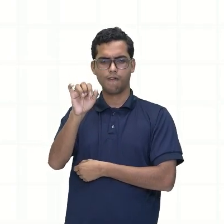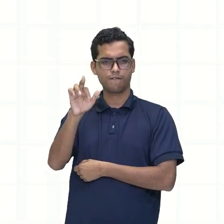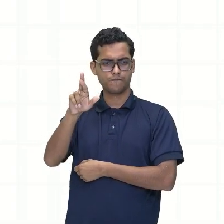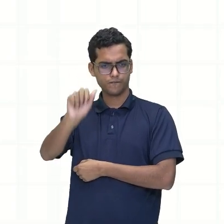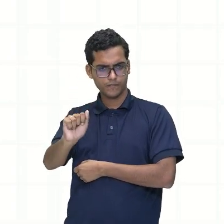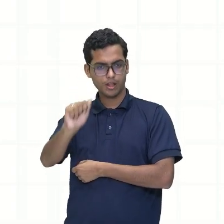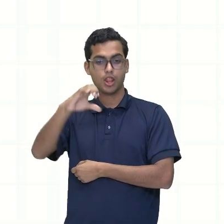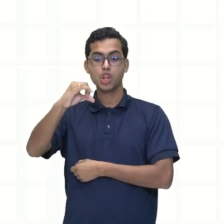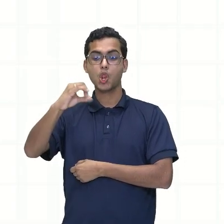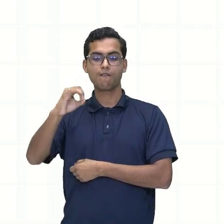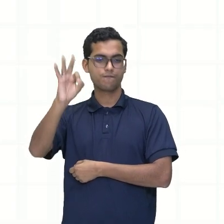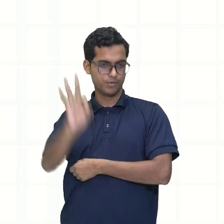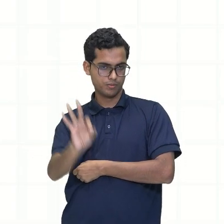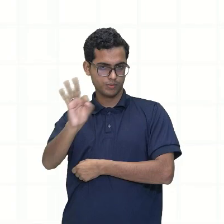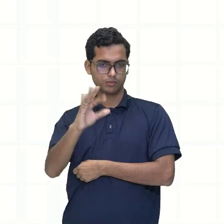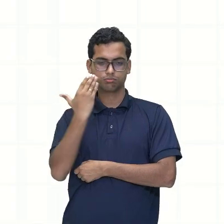Na